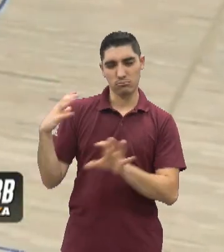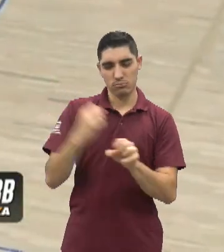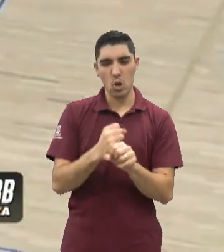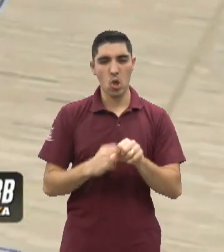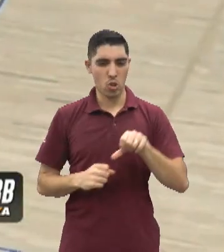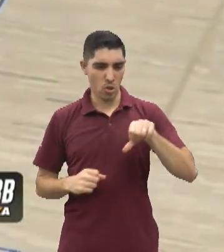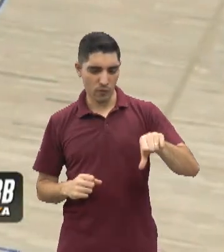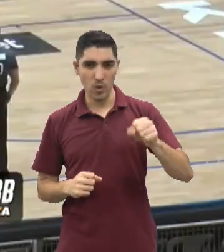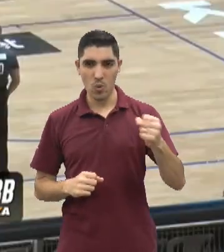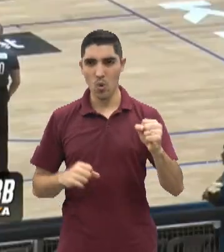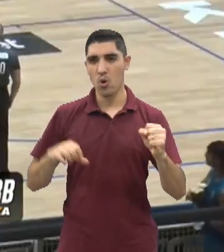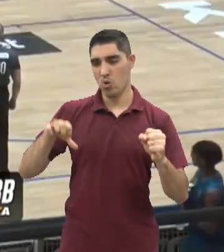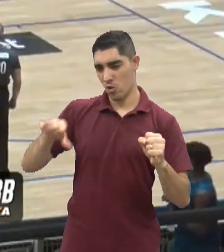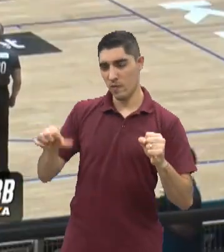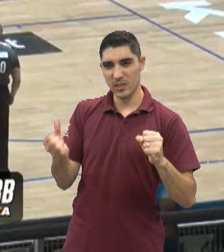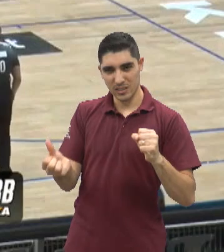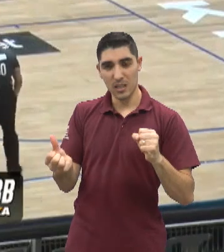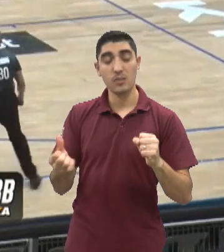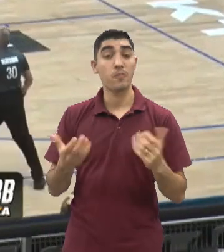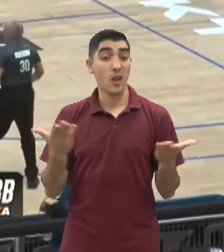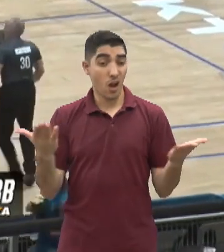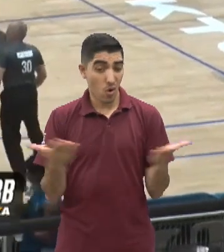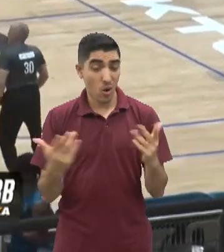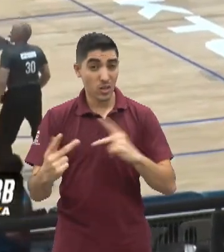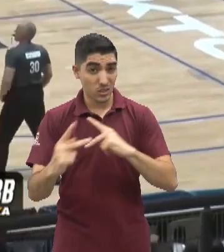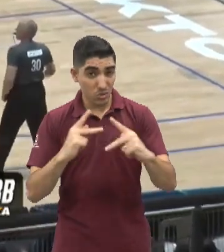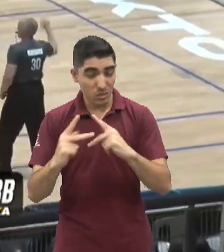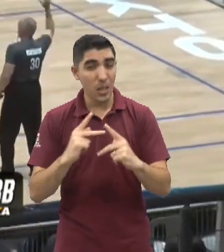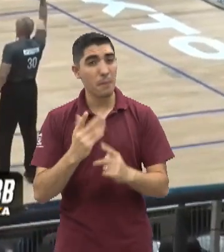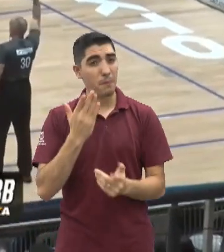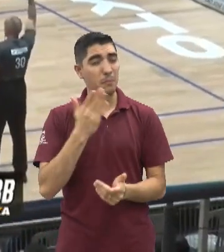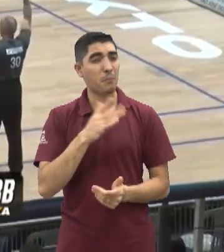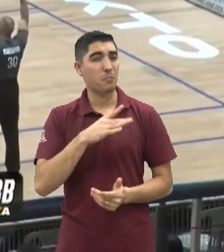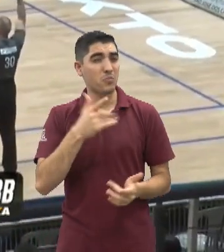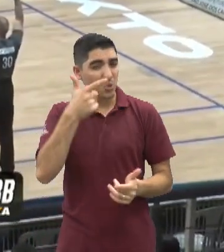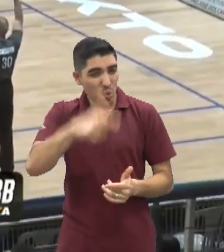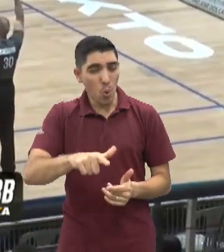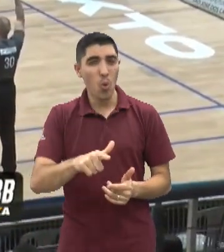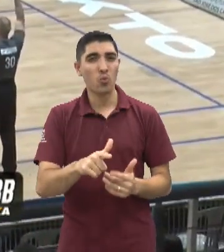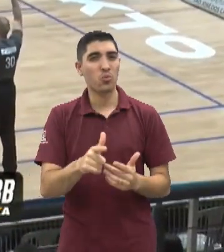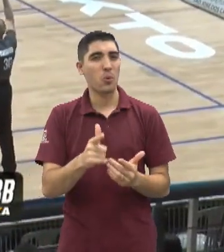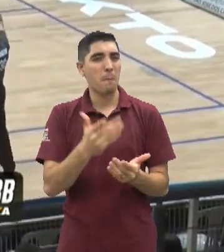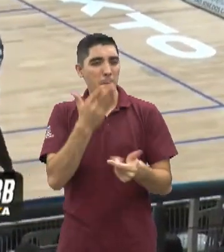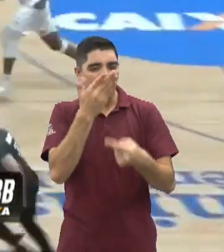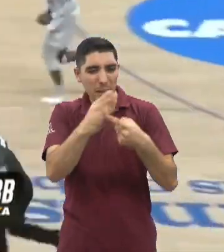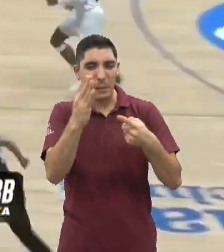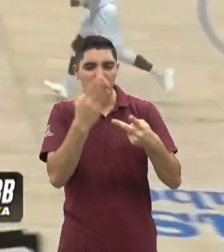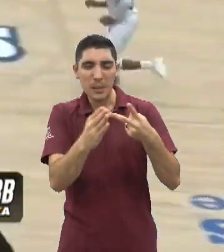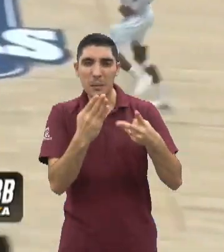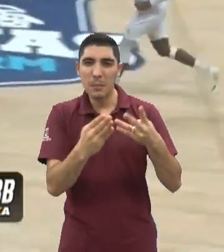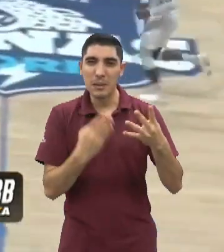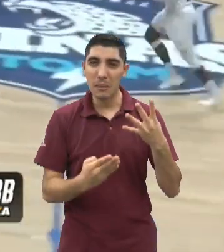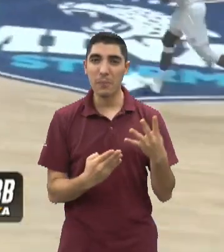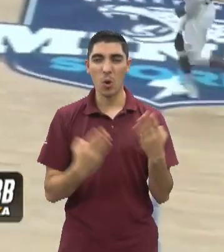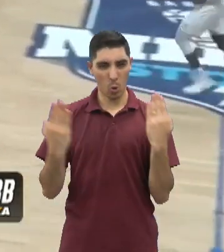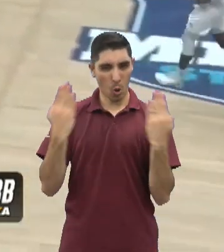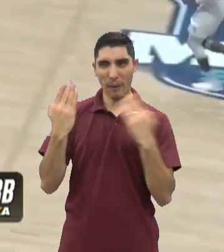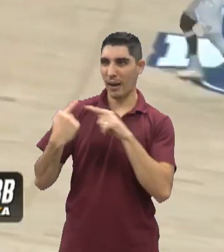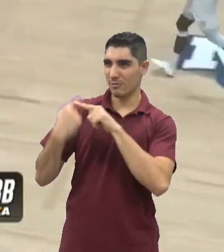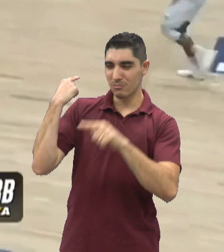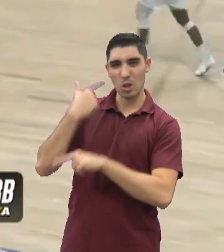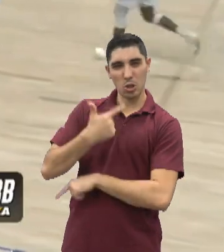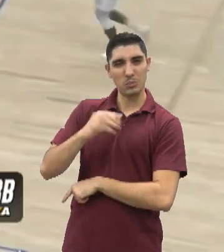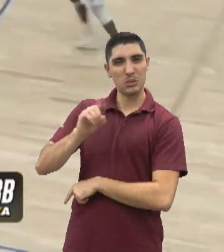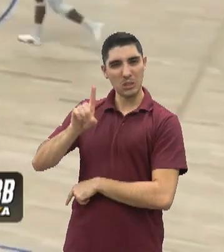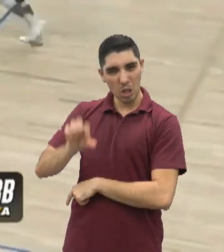98-96. Brunão, um começo ruim para a equipe do São José, até porque nas 2 últimas partidas não teve o Ruivo, não teve o